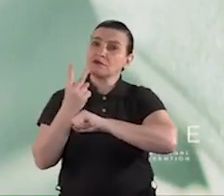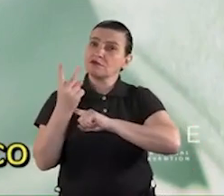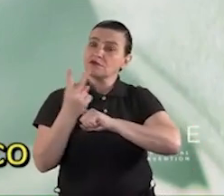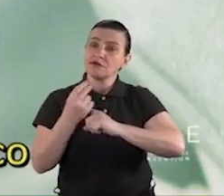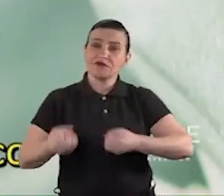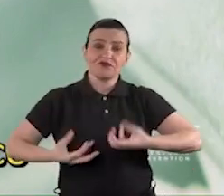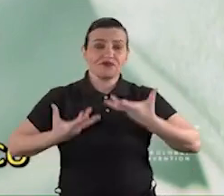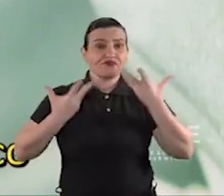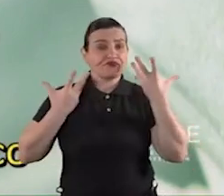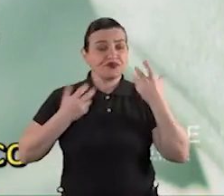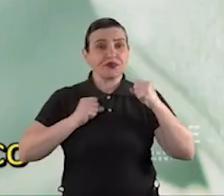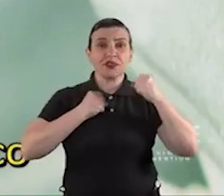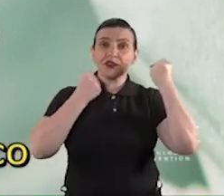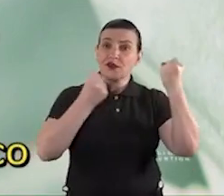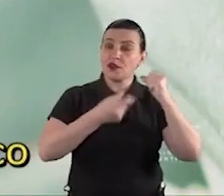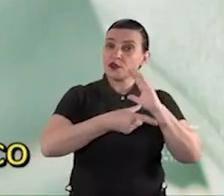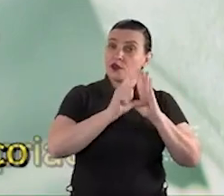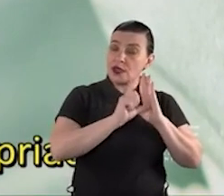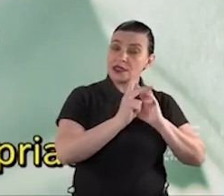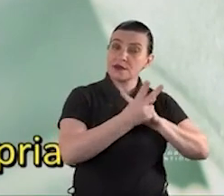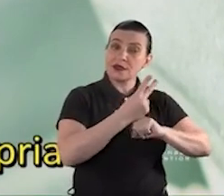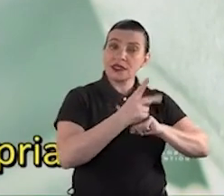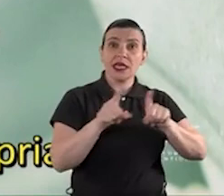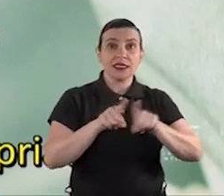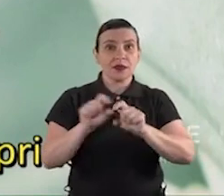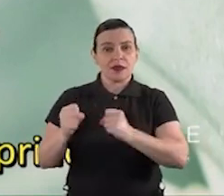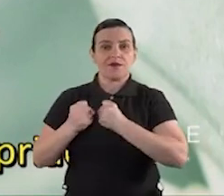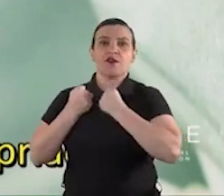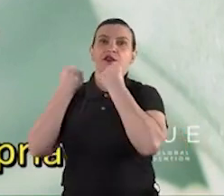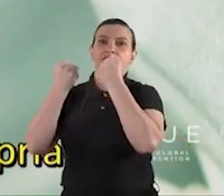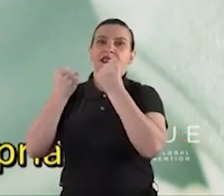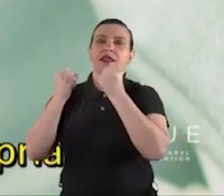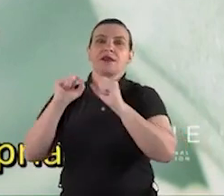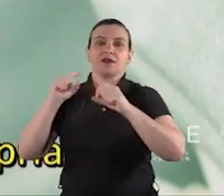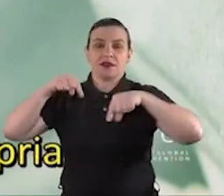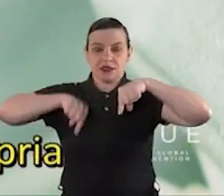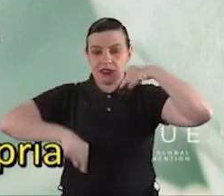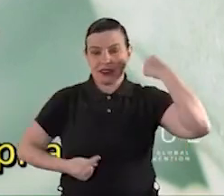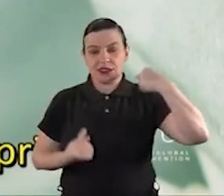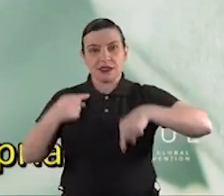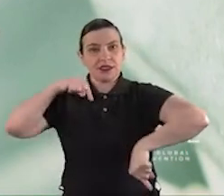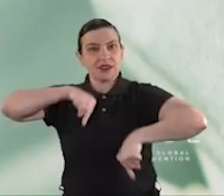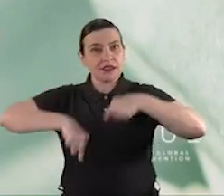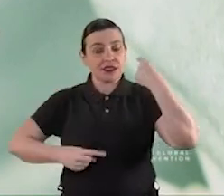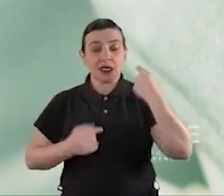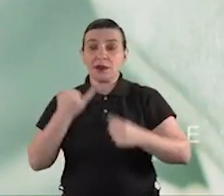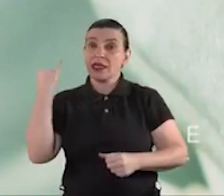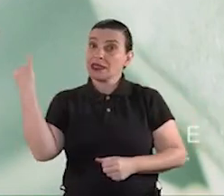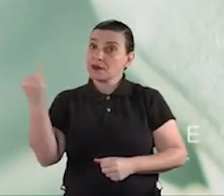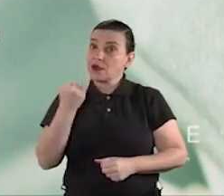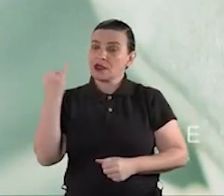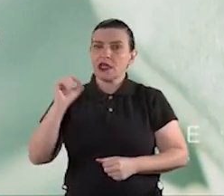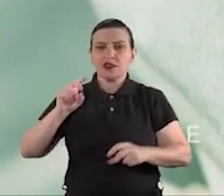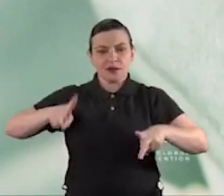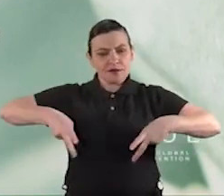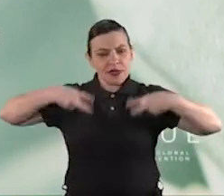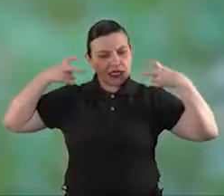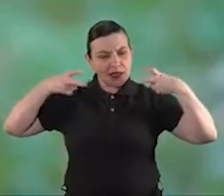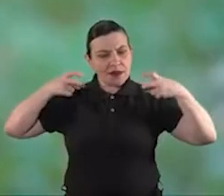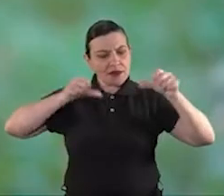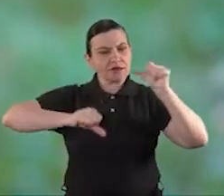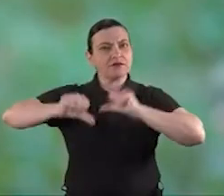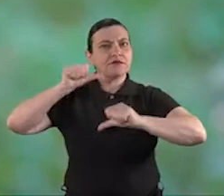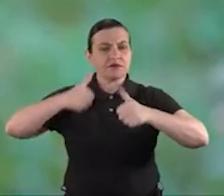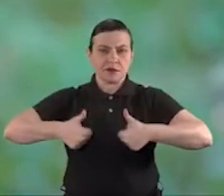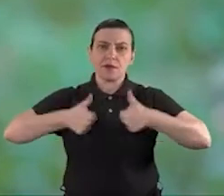entre nossos esforços de prevenção em fortalecimento do sistema imunológico EA necessidade de respostas eficazes e apropriados